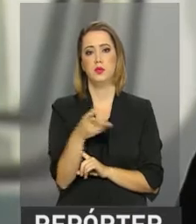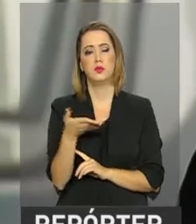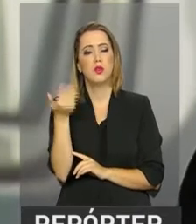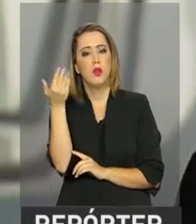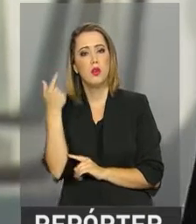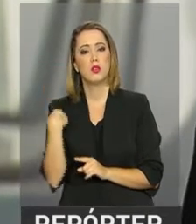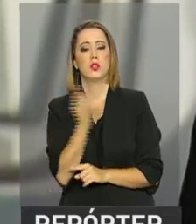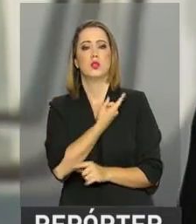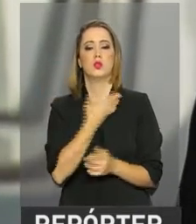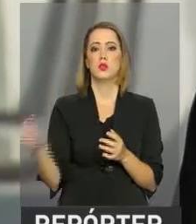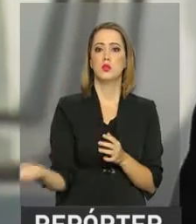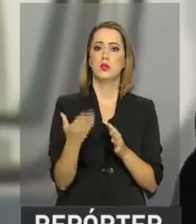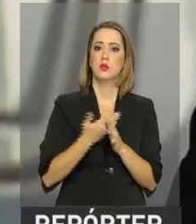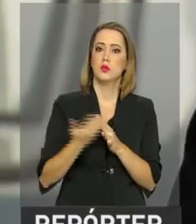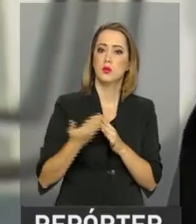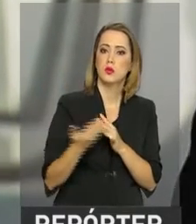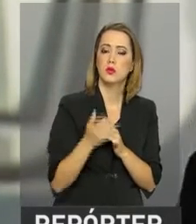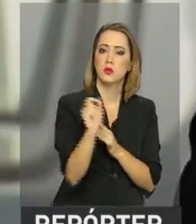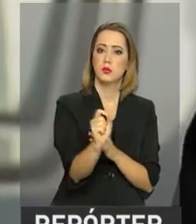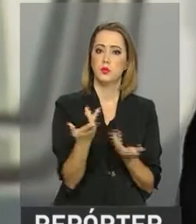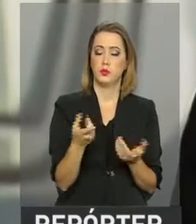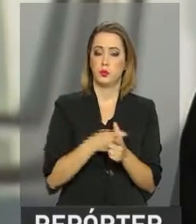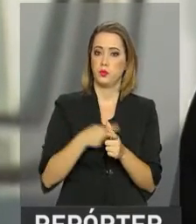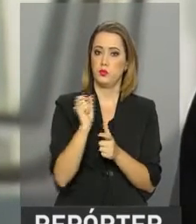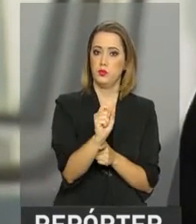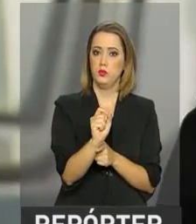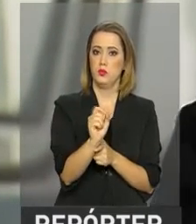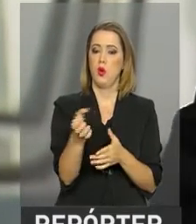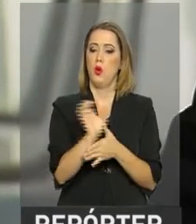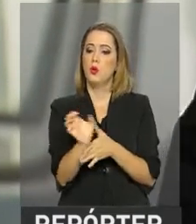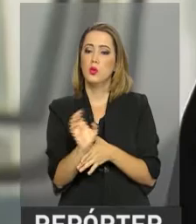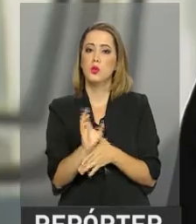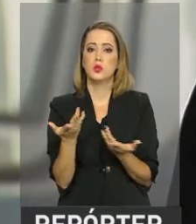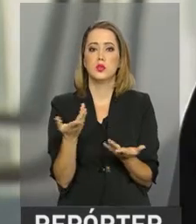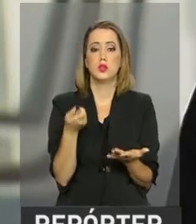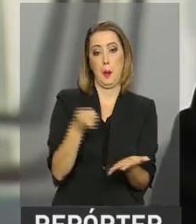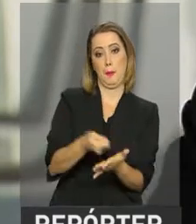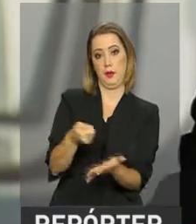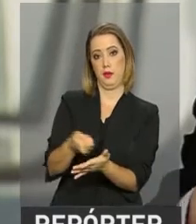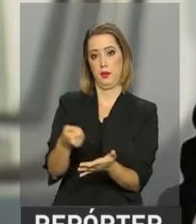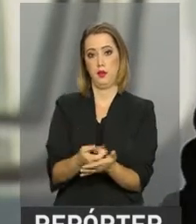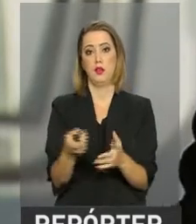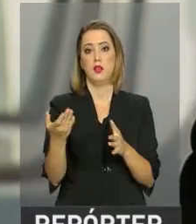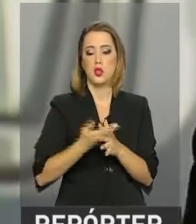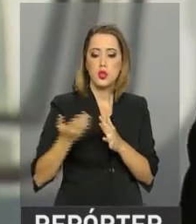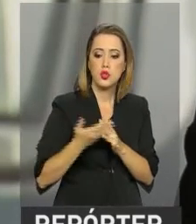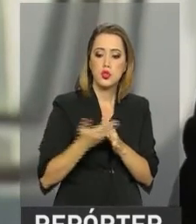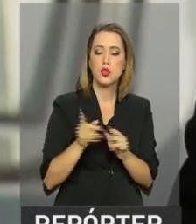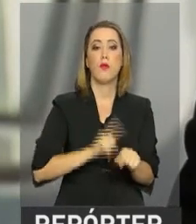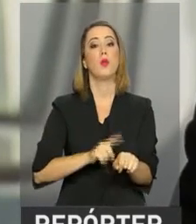repactuação da dívida dos estados com a união ou seja os estados deixaram de pagar a sua dívida durante vários meses